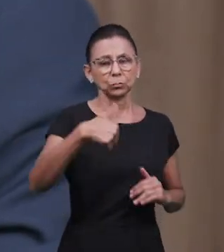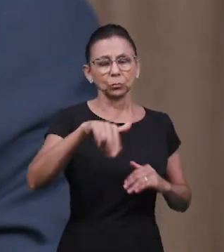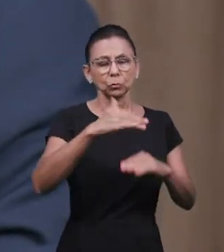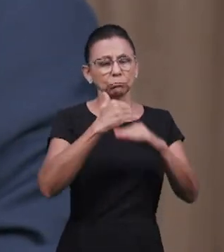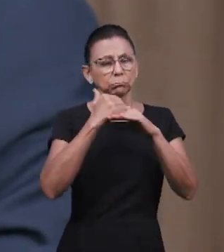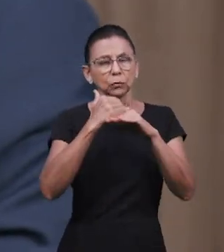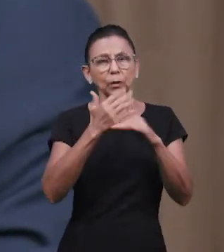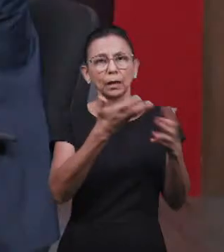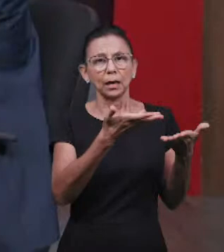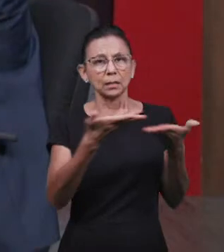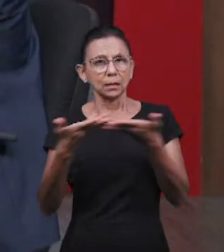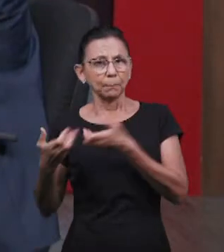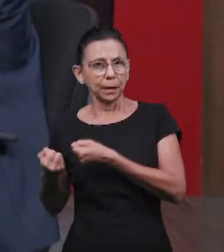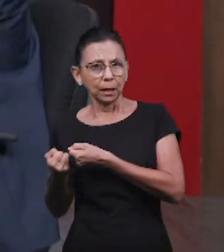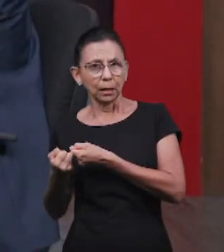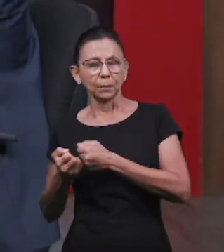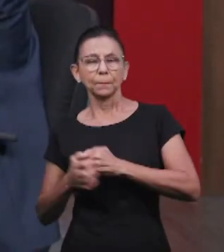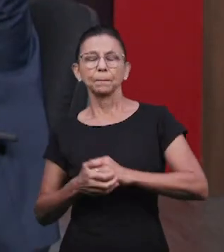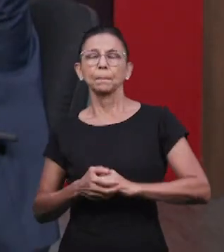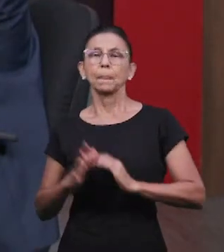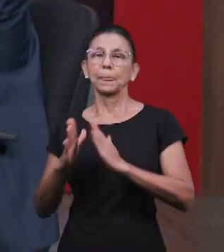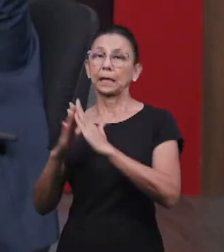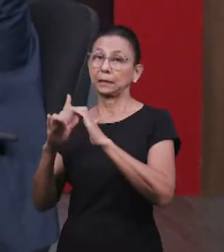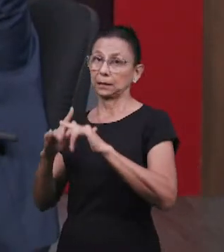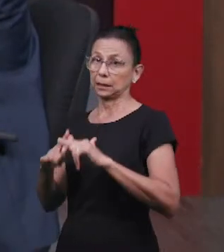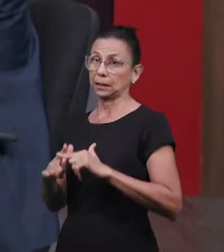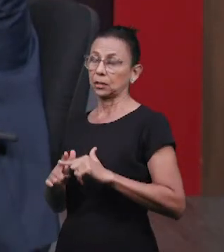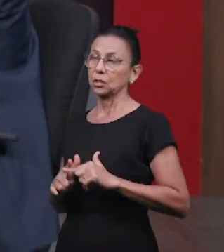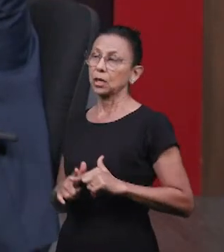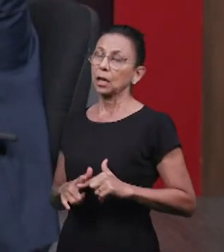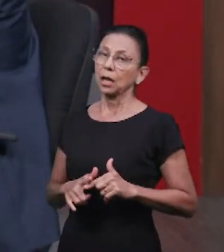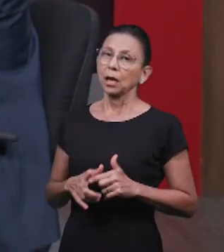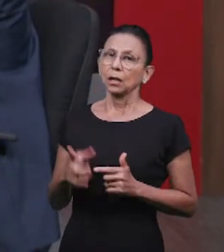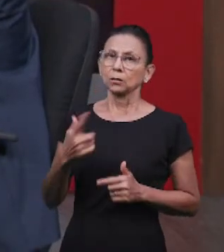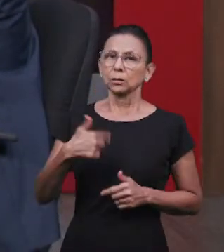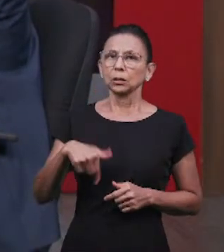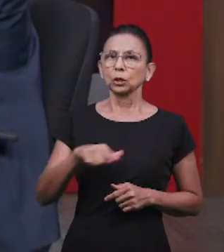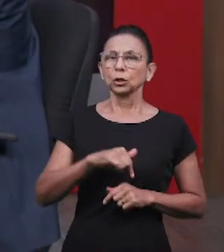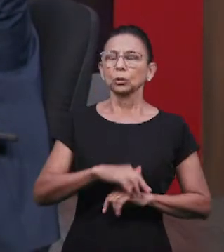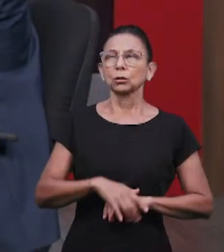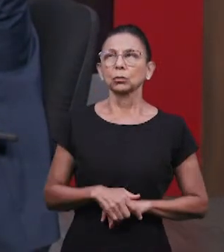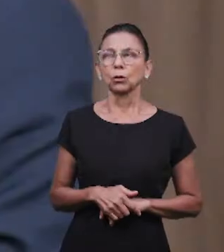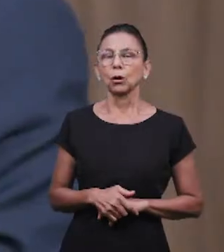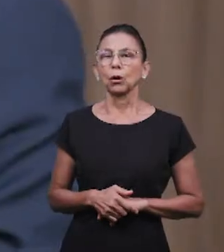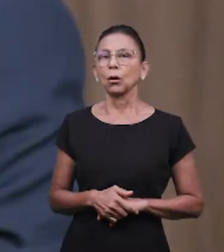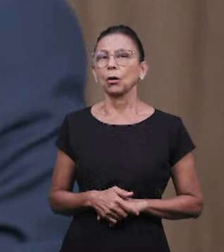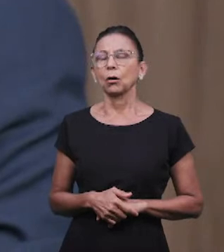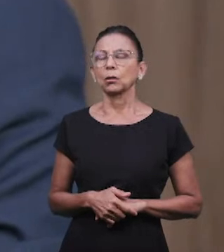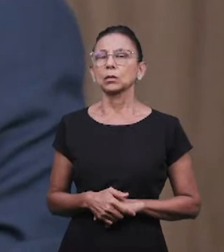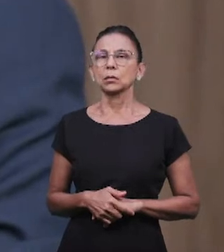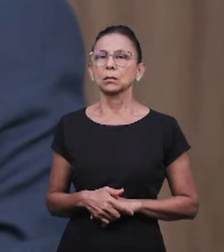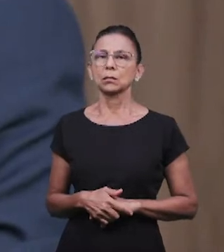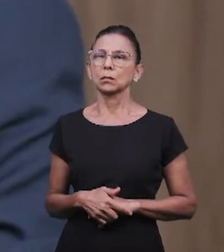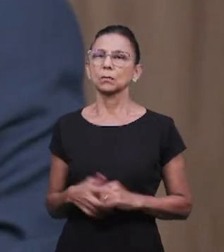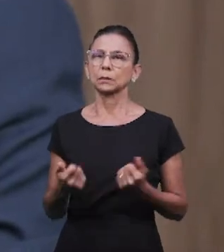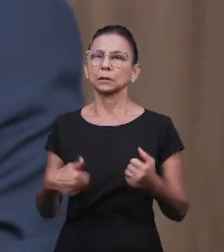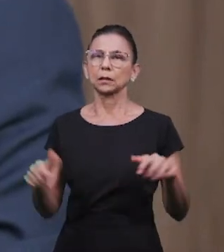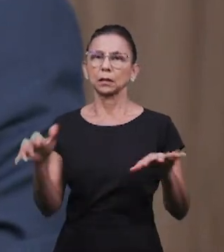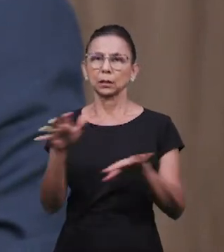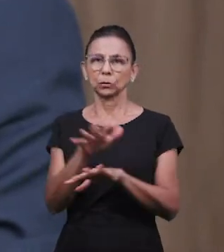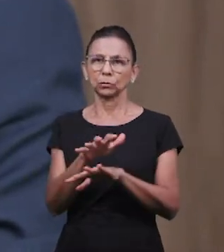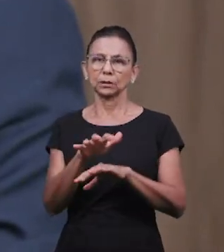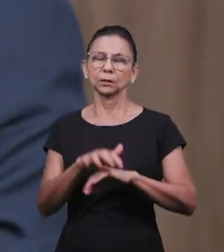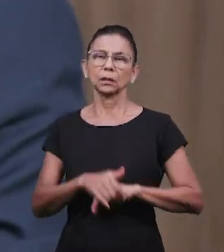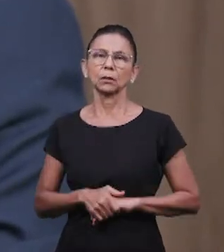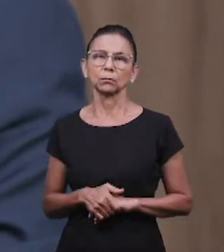como a irmã Janaína sempre fala, nós não estamos aqui trabalhando com inclusão, porque esses já fazem parte do corpo de